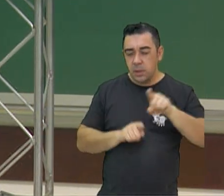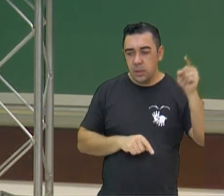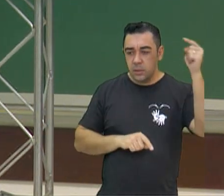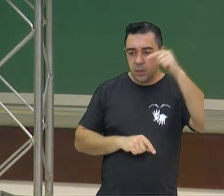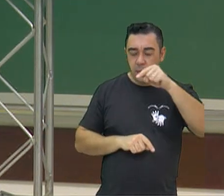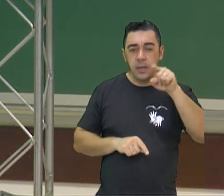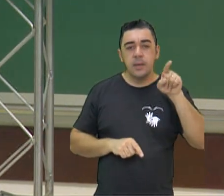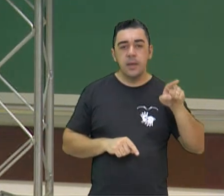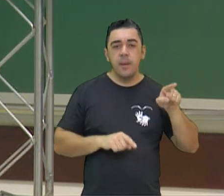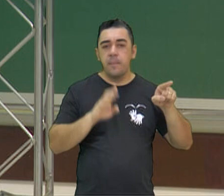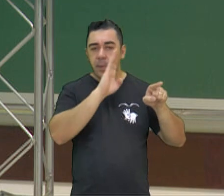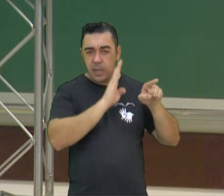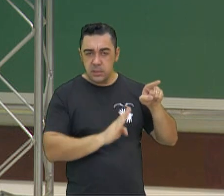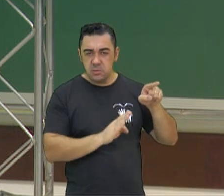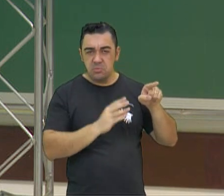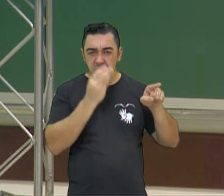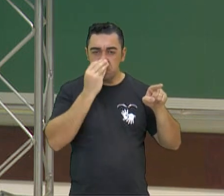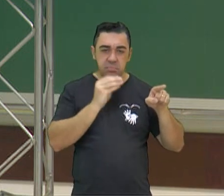da África.